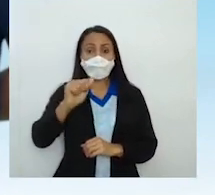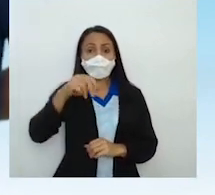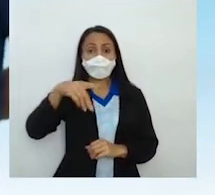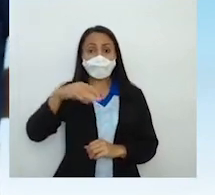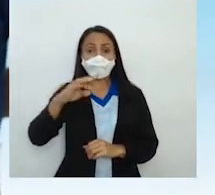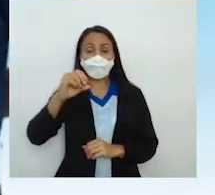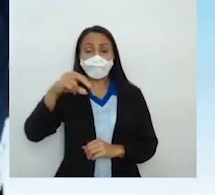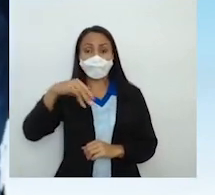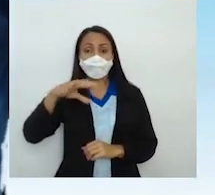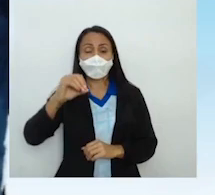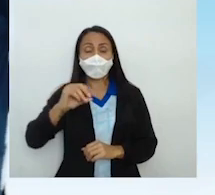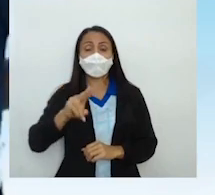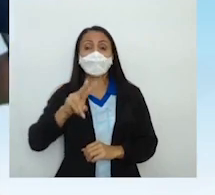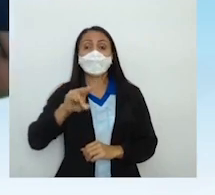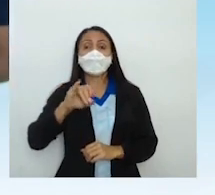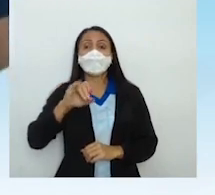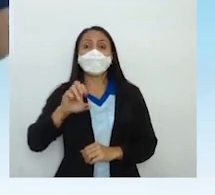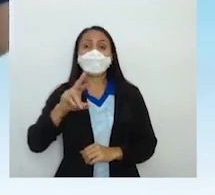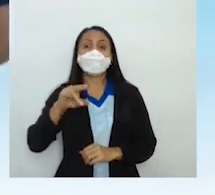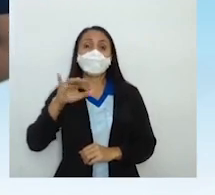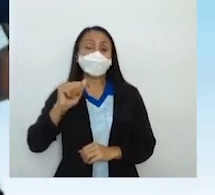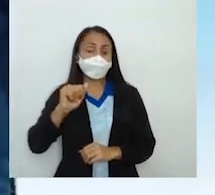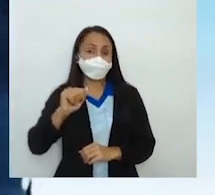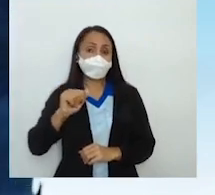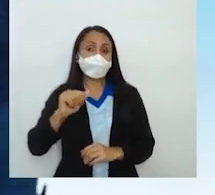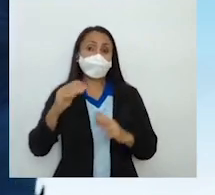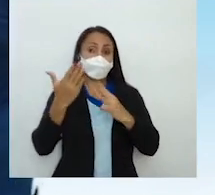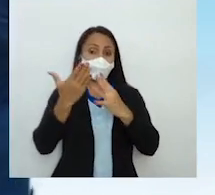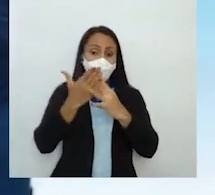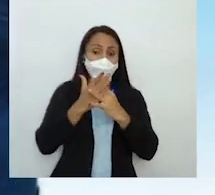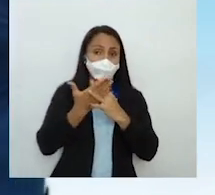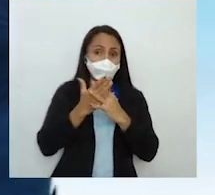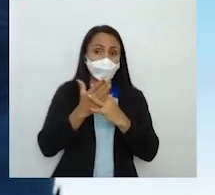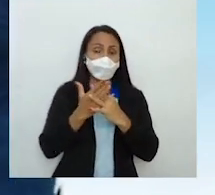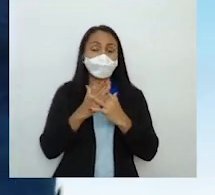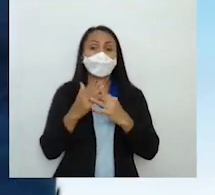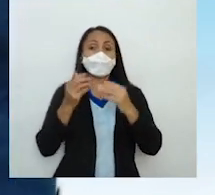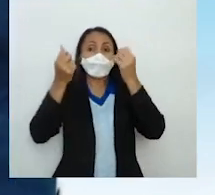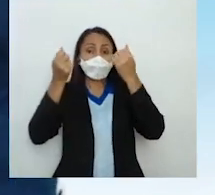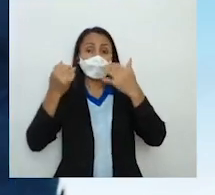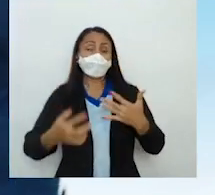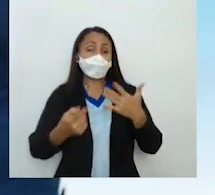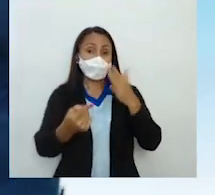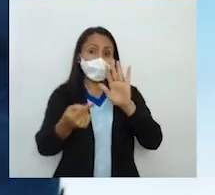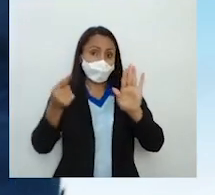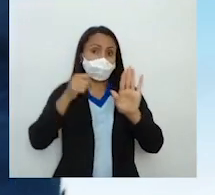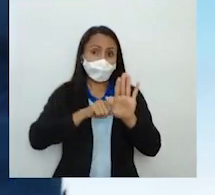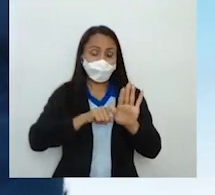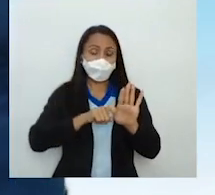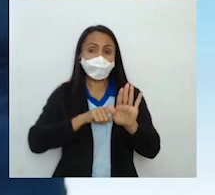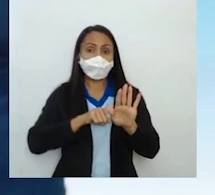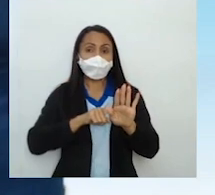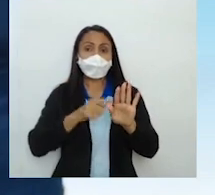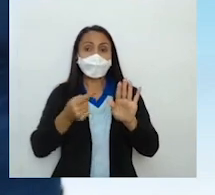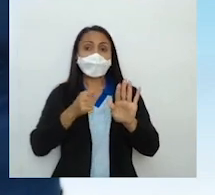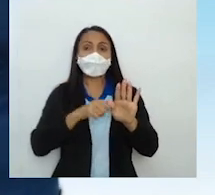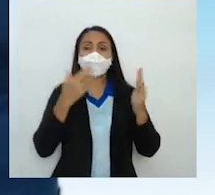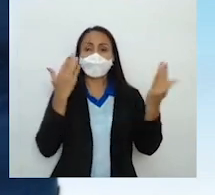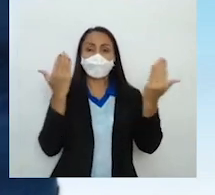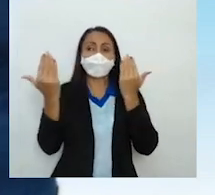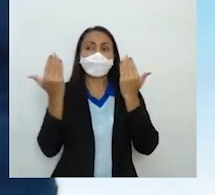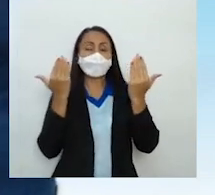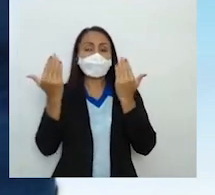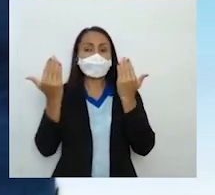vocês vão conhecer no ensino médio, aqui, ele fala justamente uma metáfora. Ele diz que, metáfora, uma comparação,